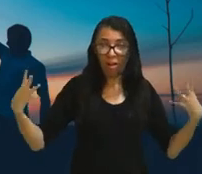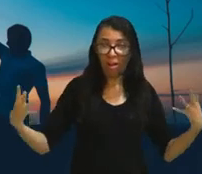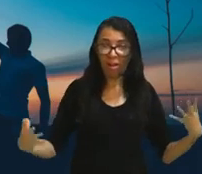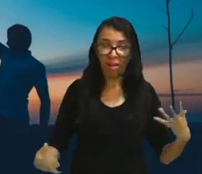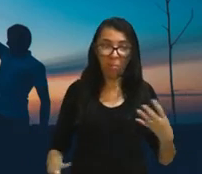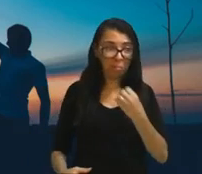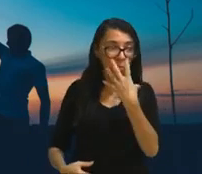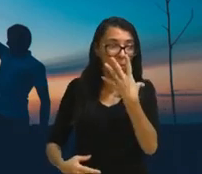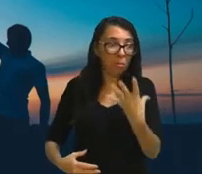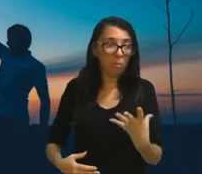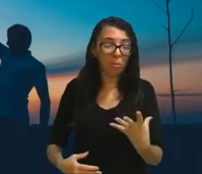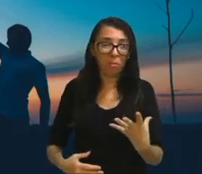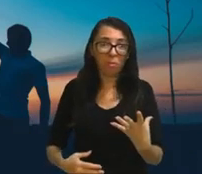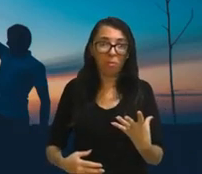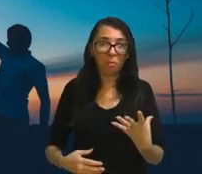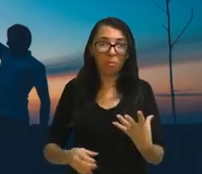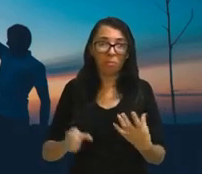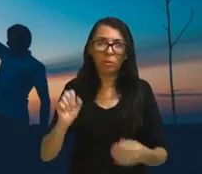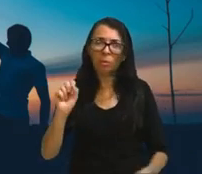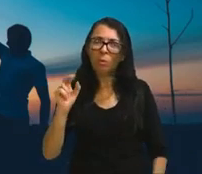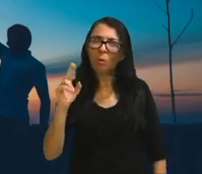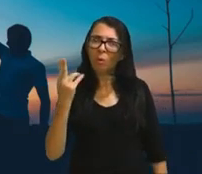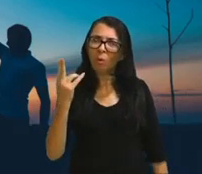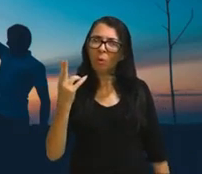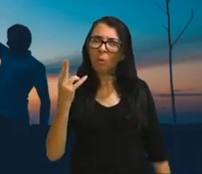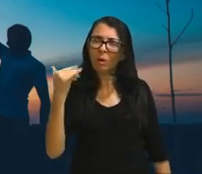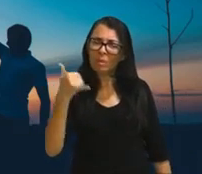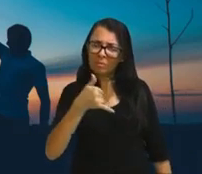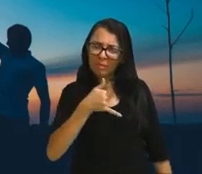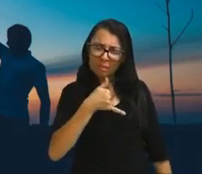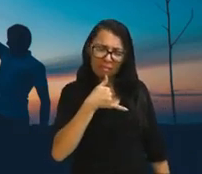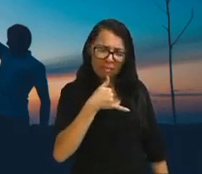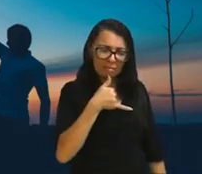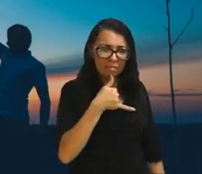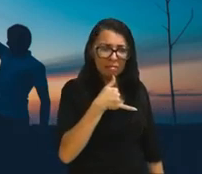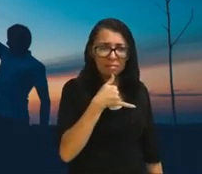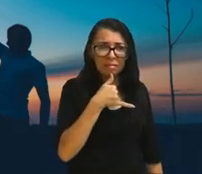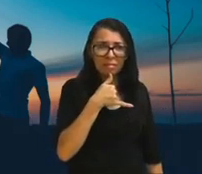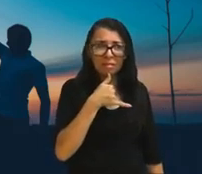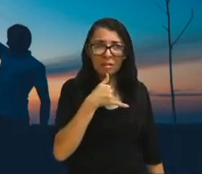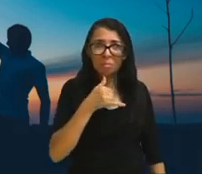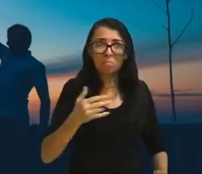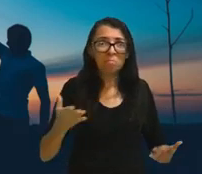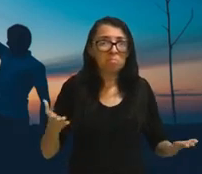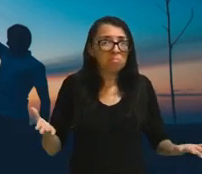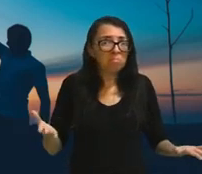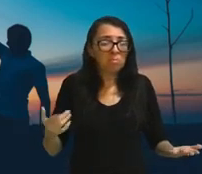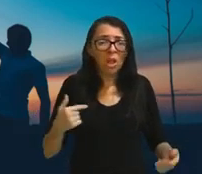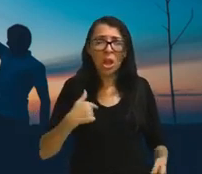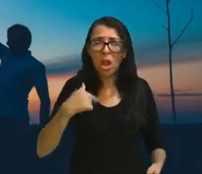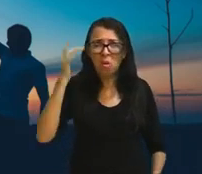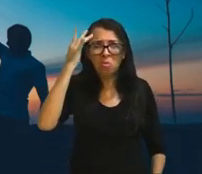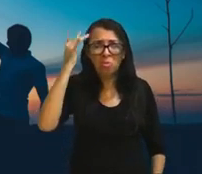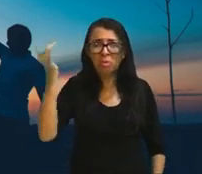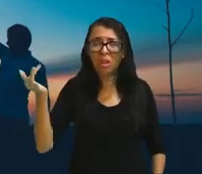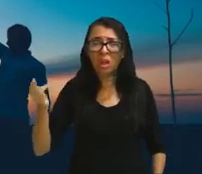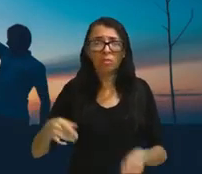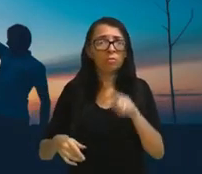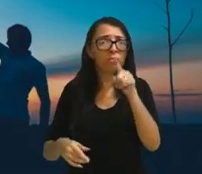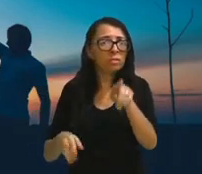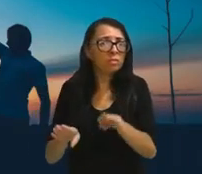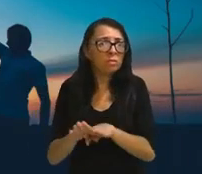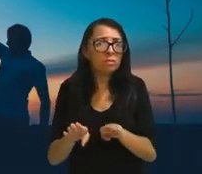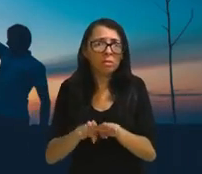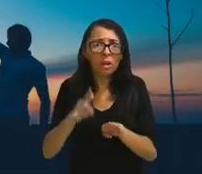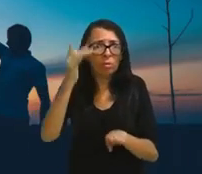devemos ter sempre a certeza é de que o Senhor, o